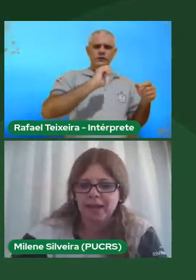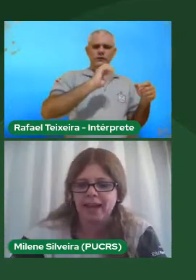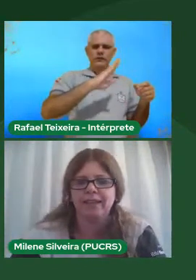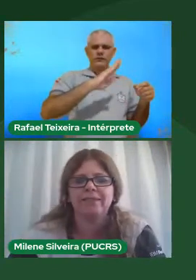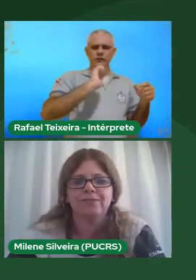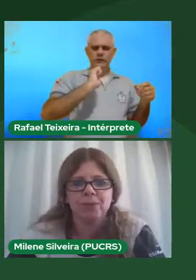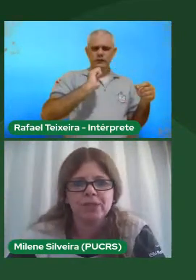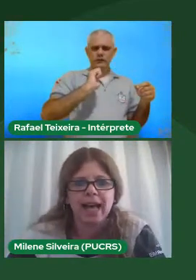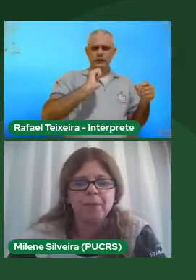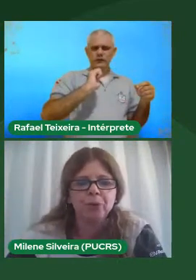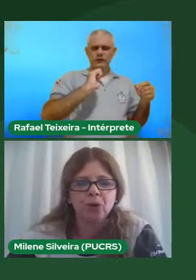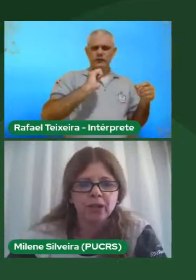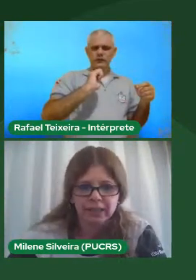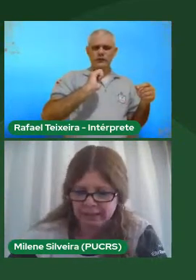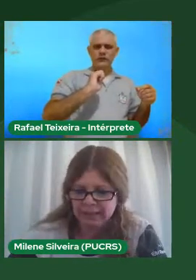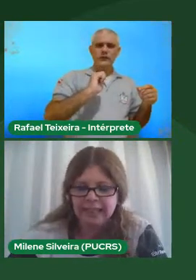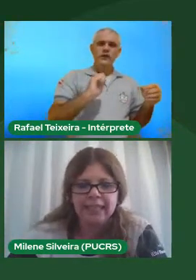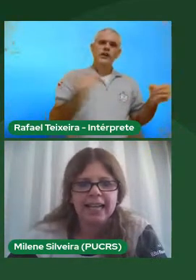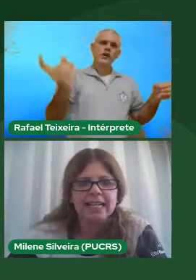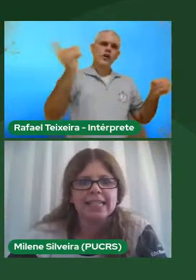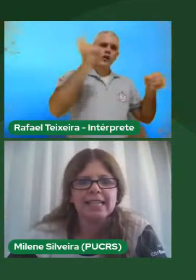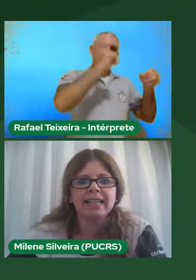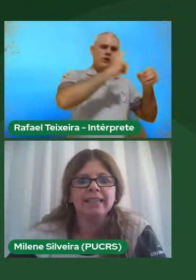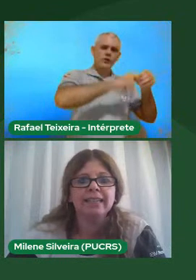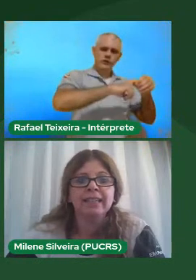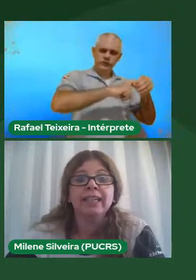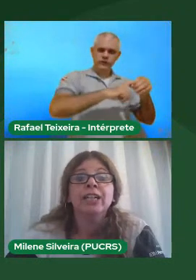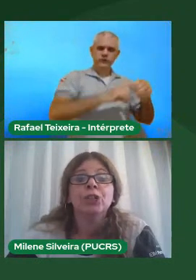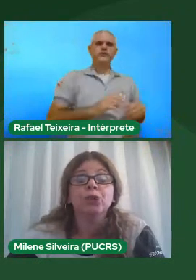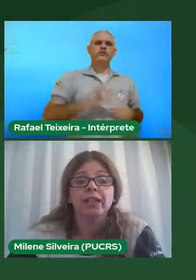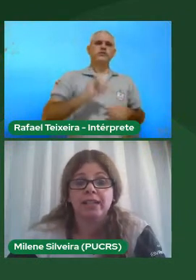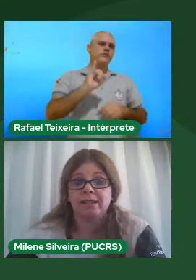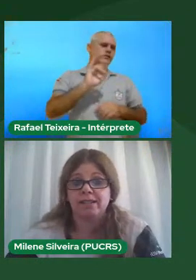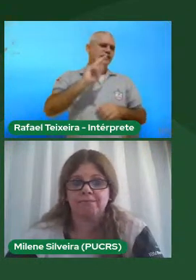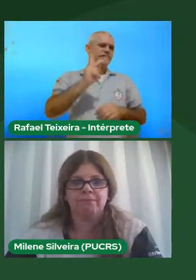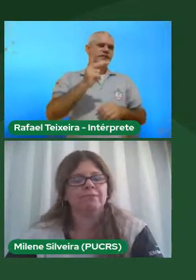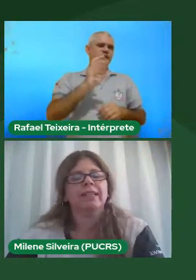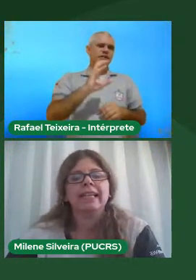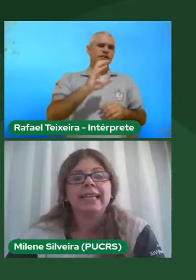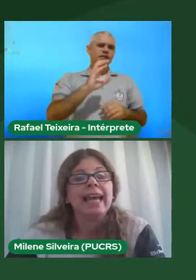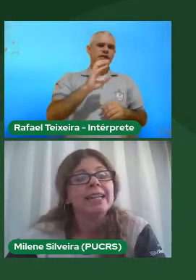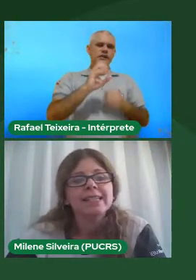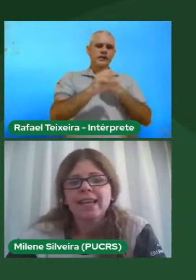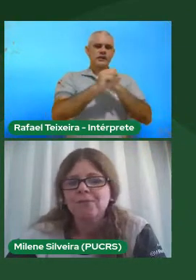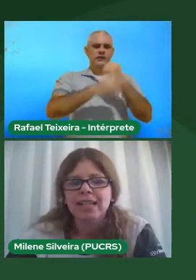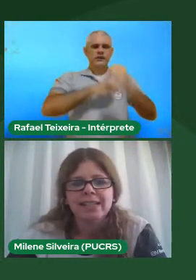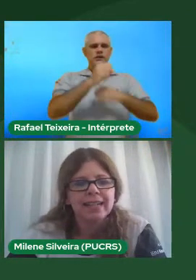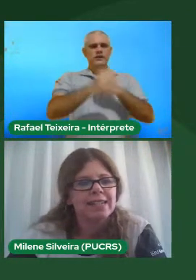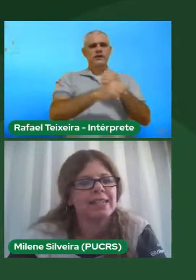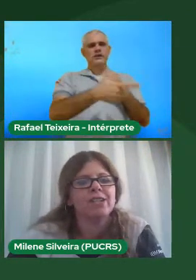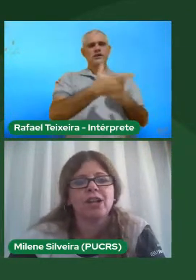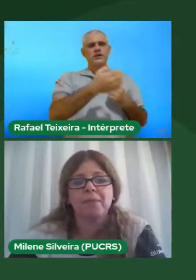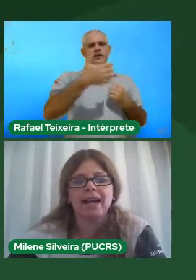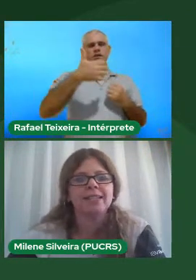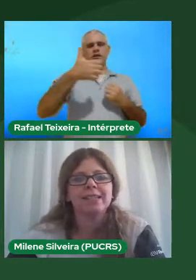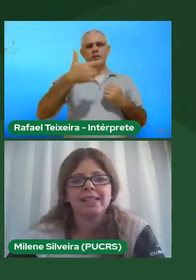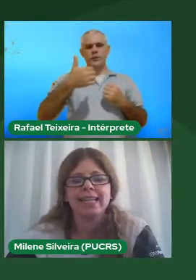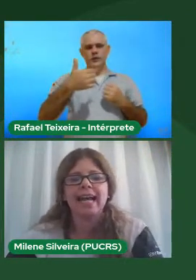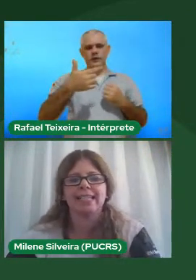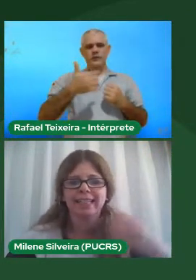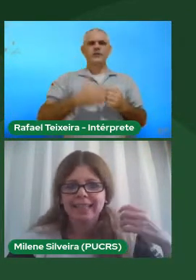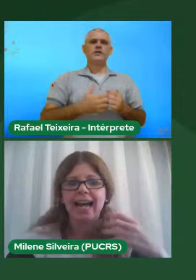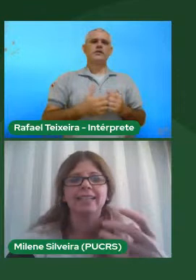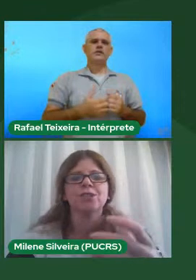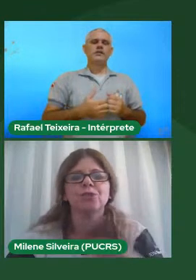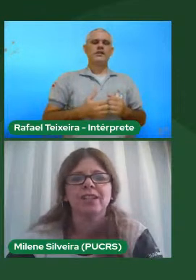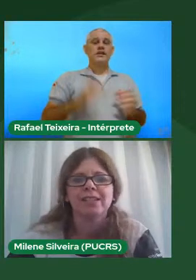centro também. Vamos lá para o IHC do Cris. Quem esteve nesse IHC jamais esquecerá